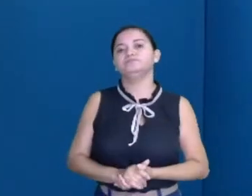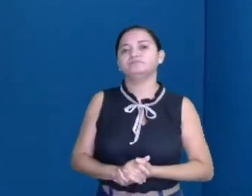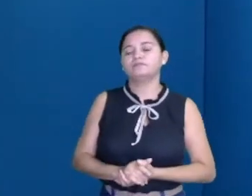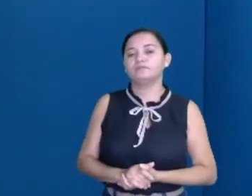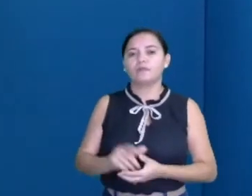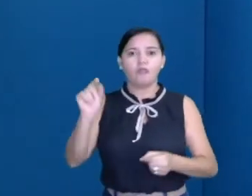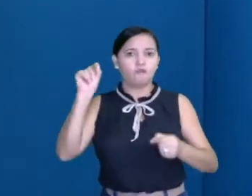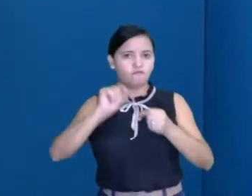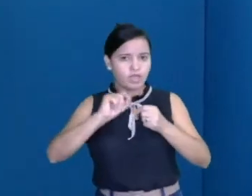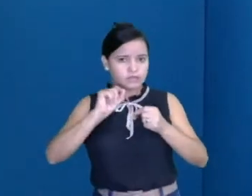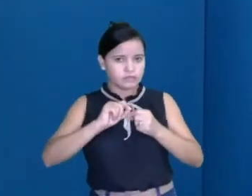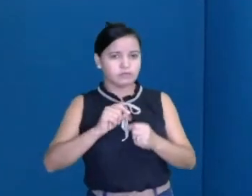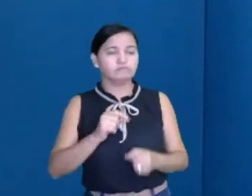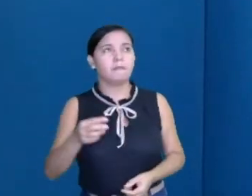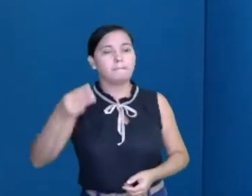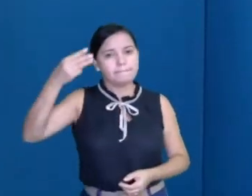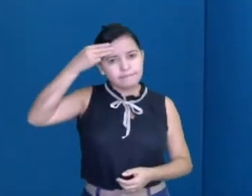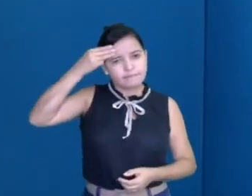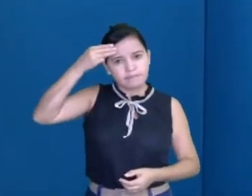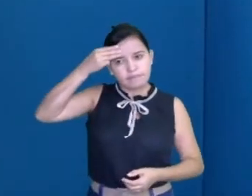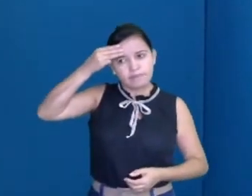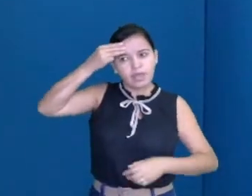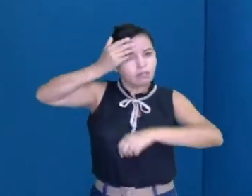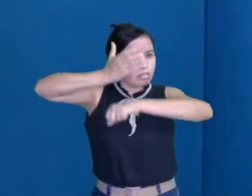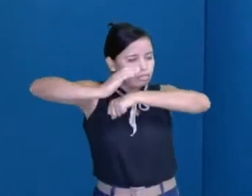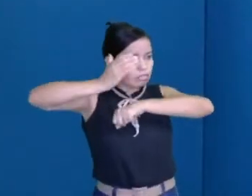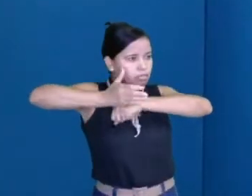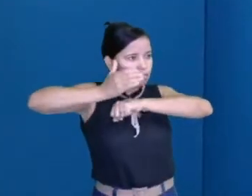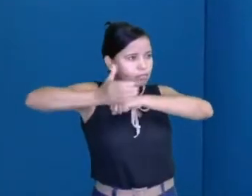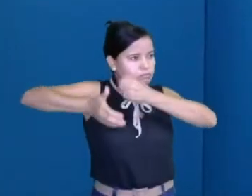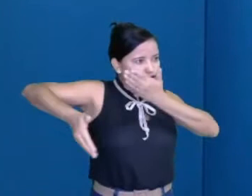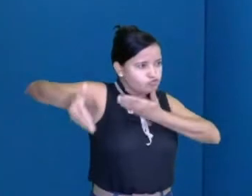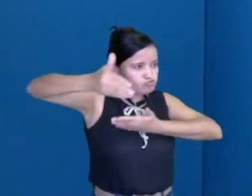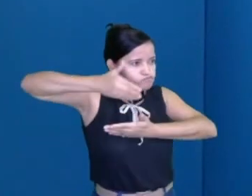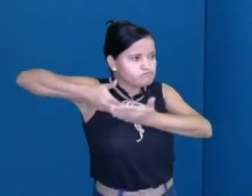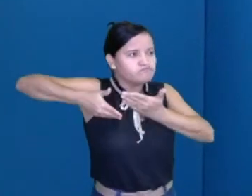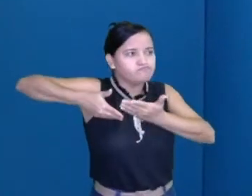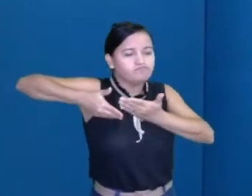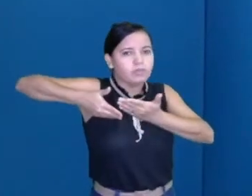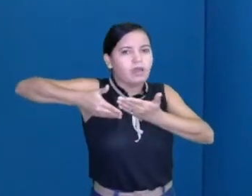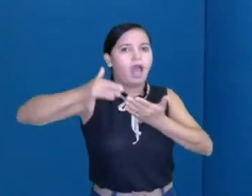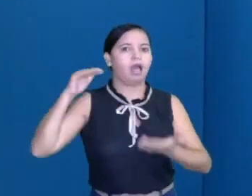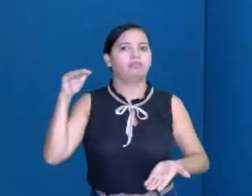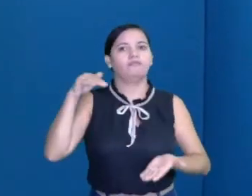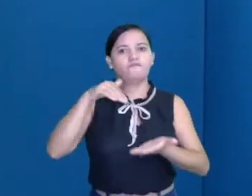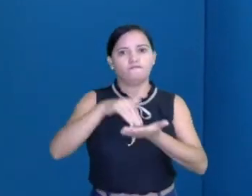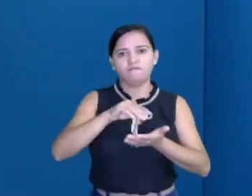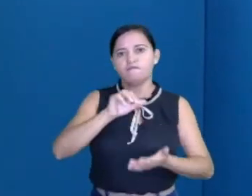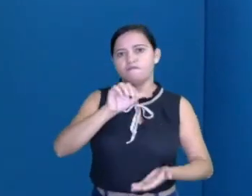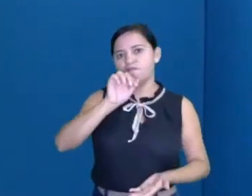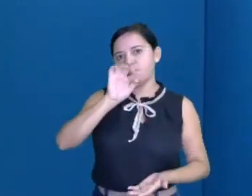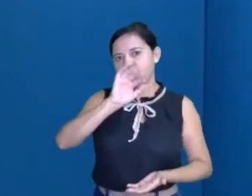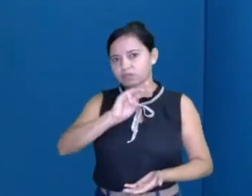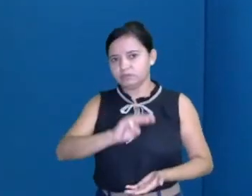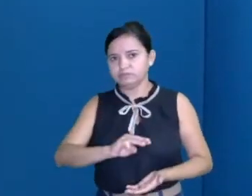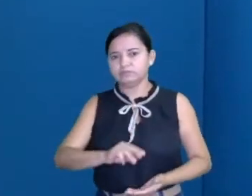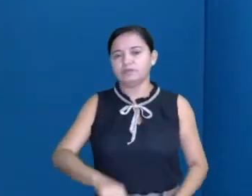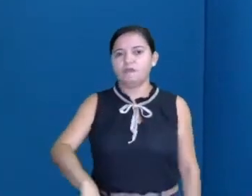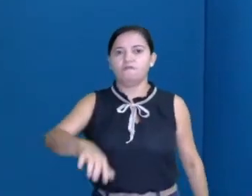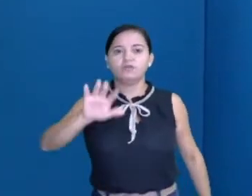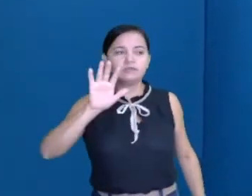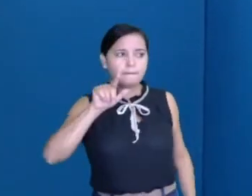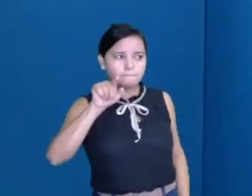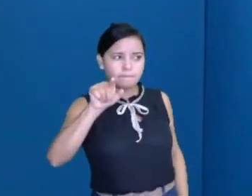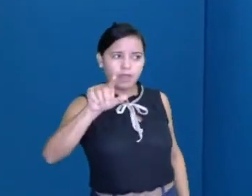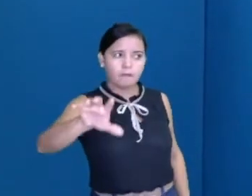aqui um exercício mental com vocês, para a gente fazer uma analogia e vocês veem que vai ajudar até o final da nossa aula. Toda vez que você fechar sua mãozinha, feche sua mão